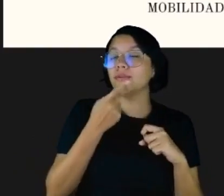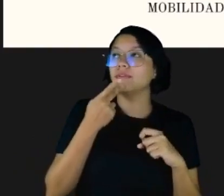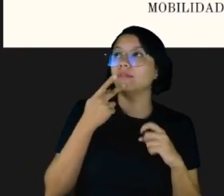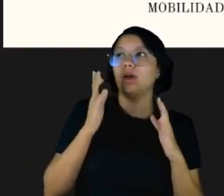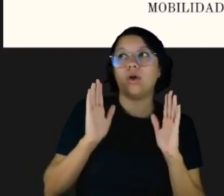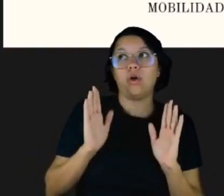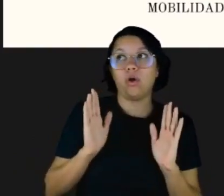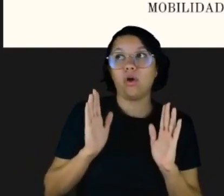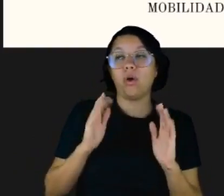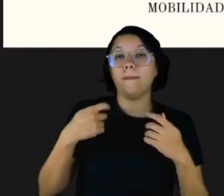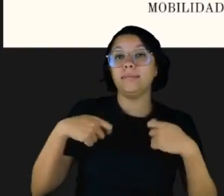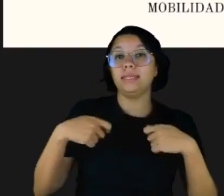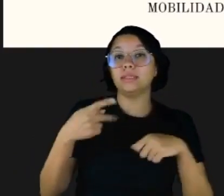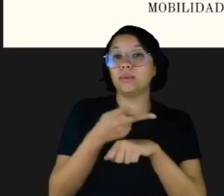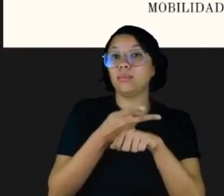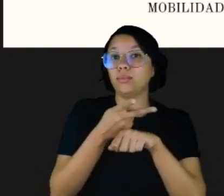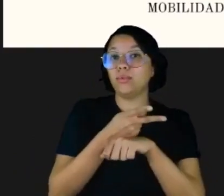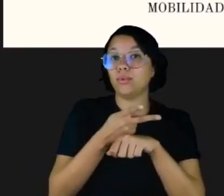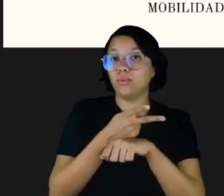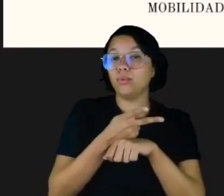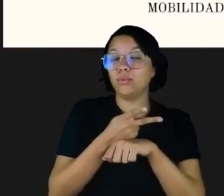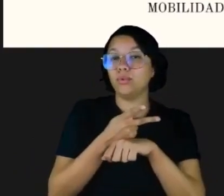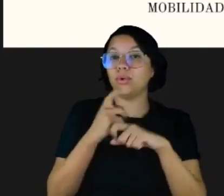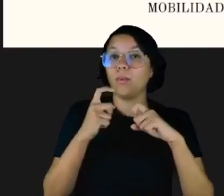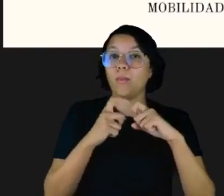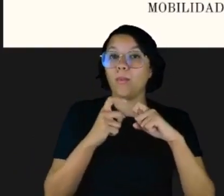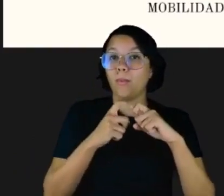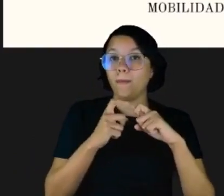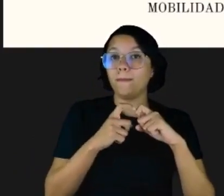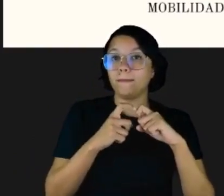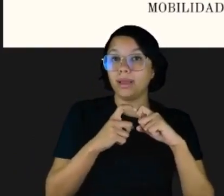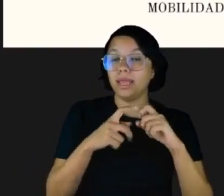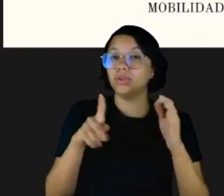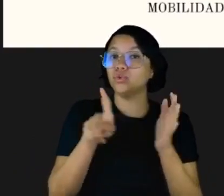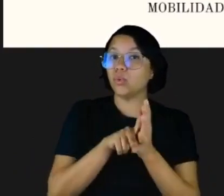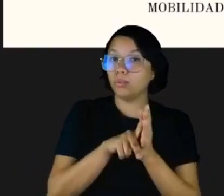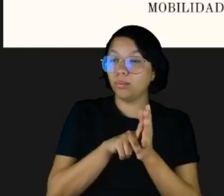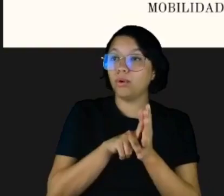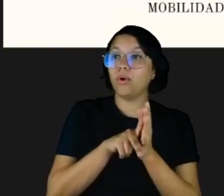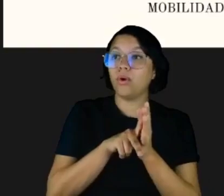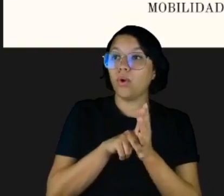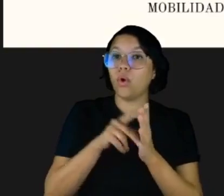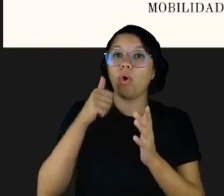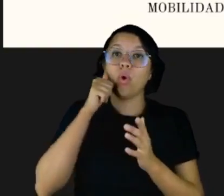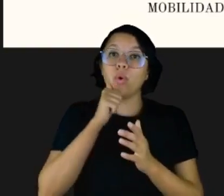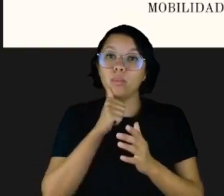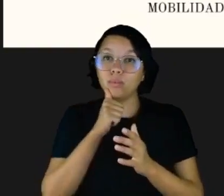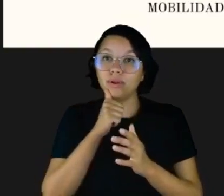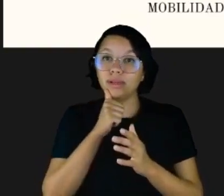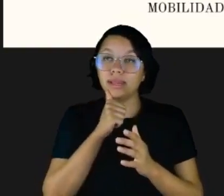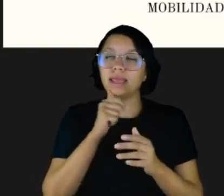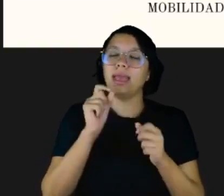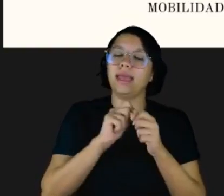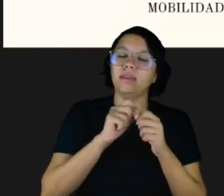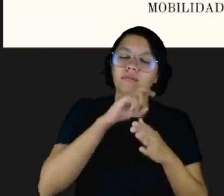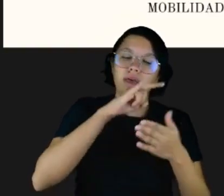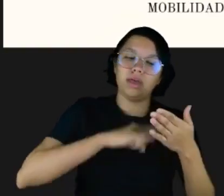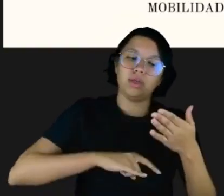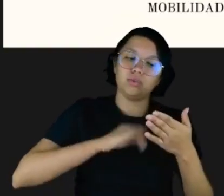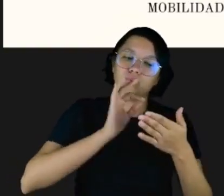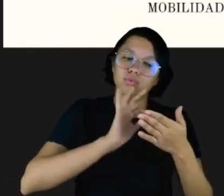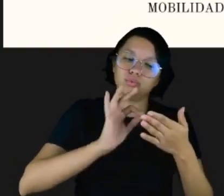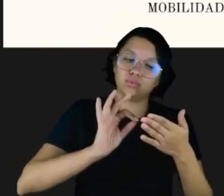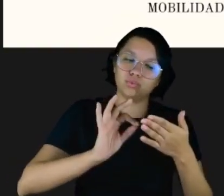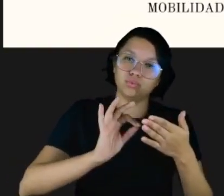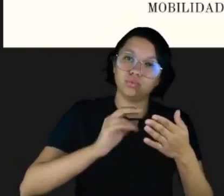Maria, preciso que a senhora procure um ginecologista para ver essa situação específica. O geriatra faz o encaminhamento, manda uma carta